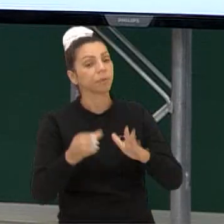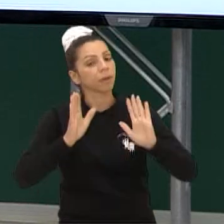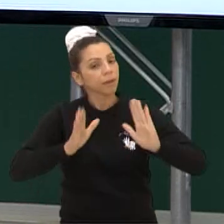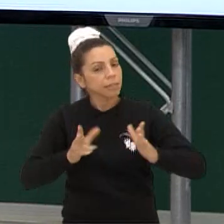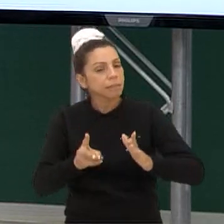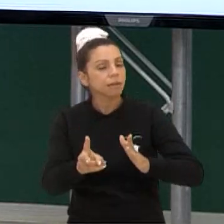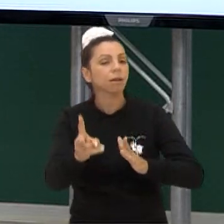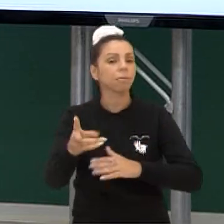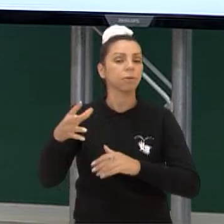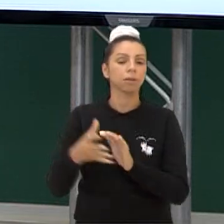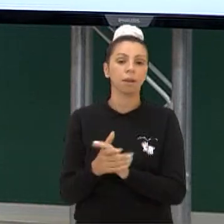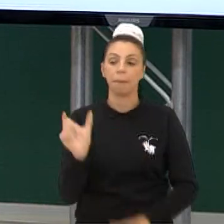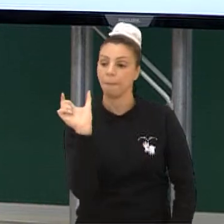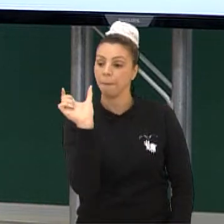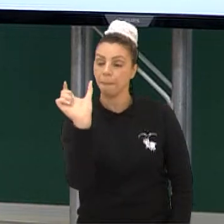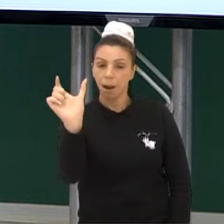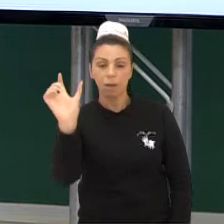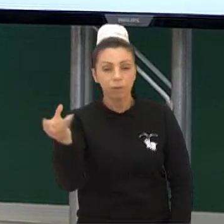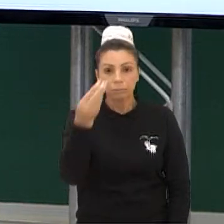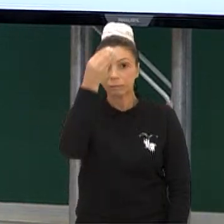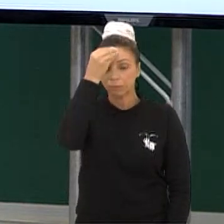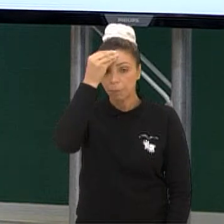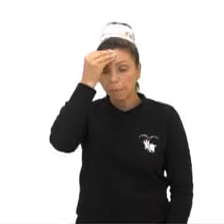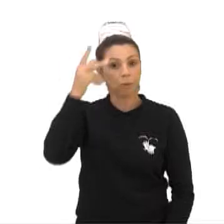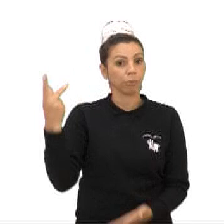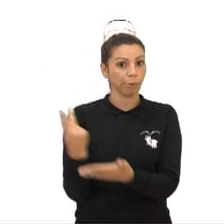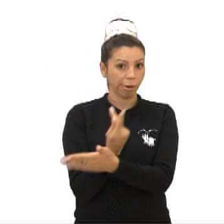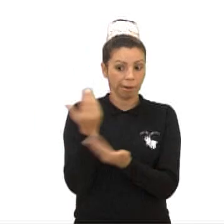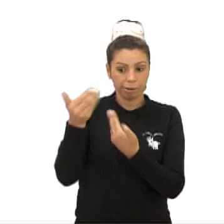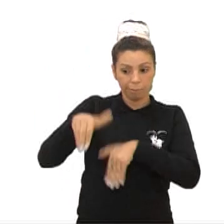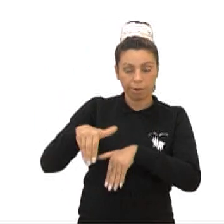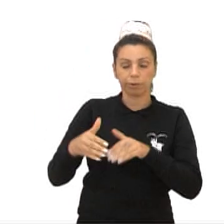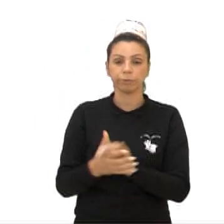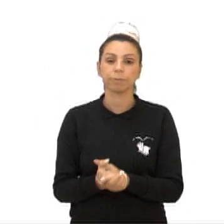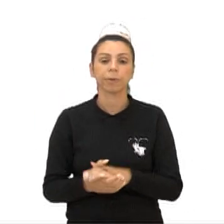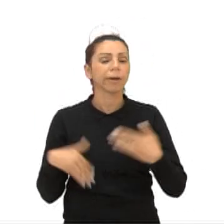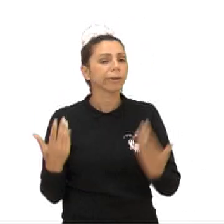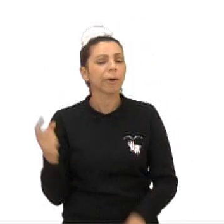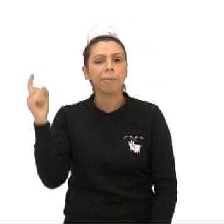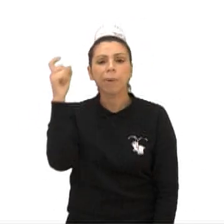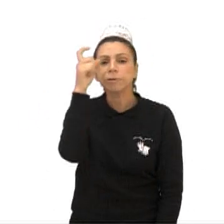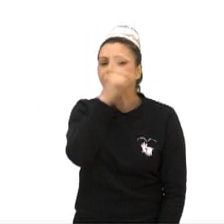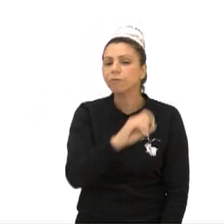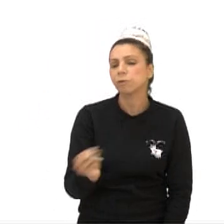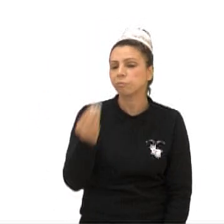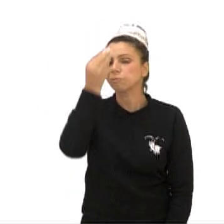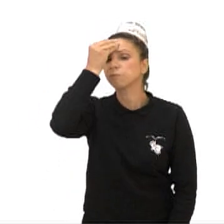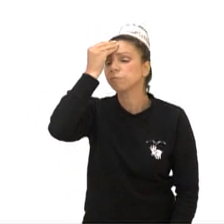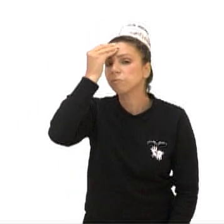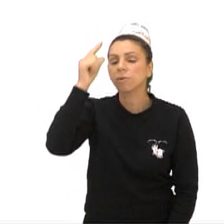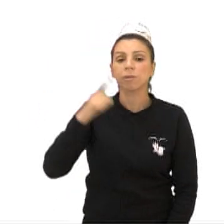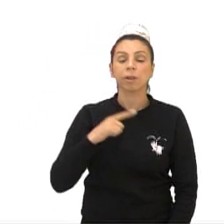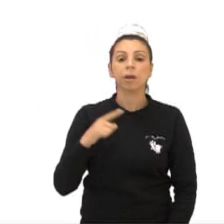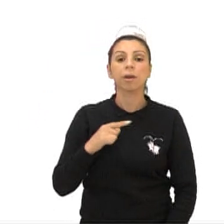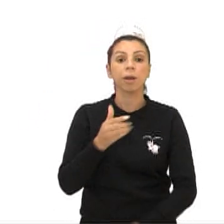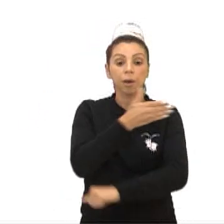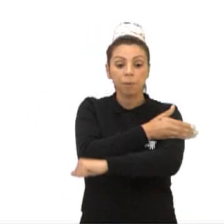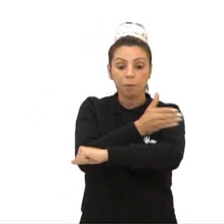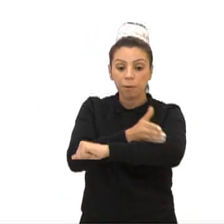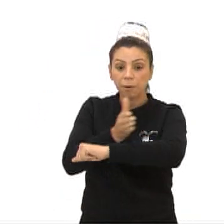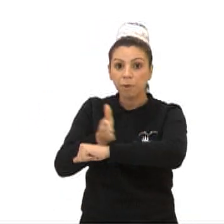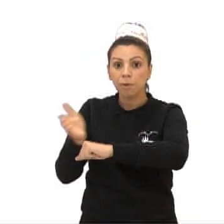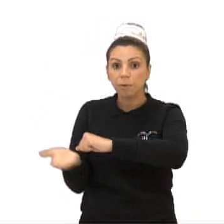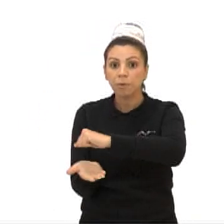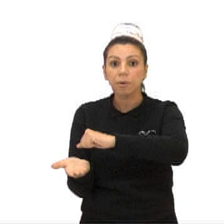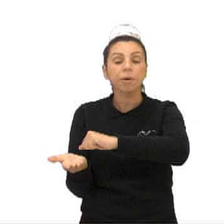vamos colocar palavras-chave para não ter perigo na hora da prova. A coisa mais difícil da pessoa memorizar são as épocas da arte. Então vamos fazer uma coisa